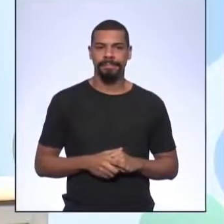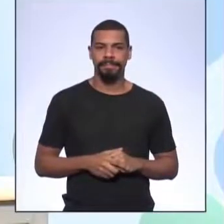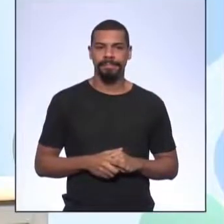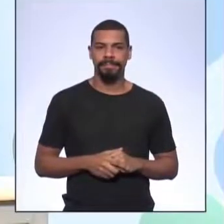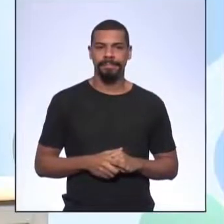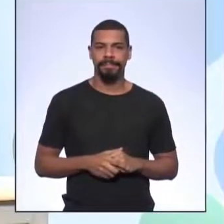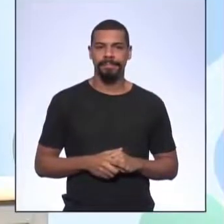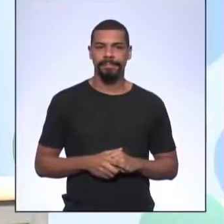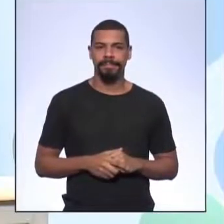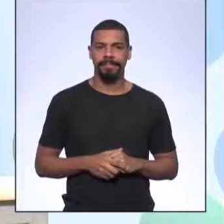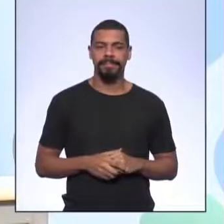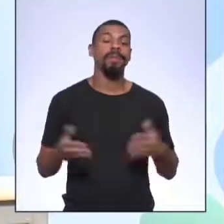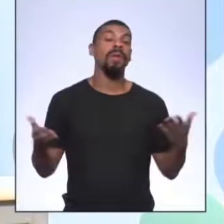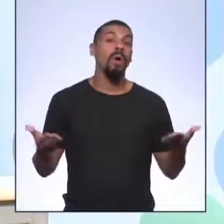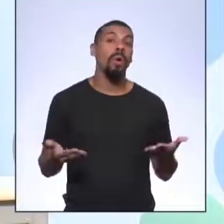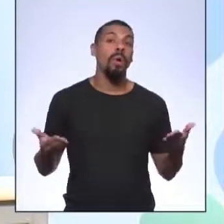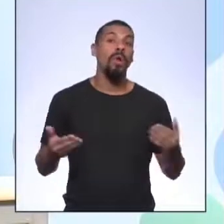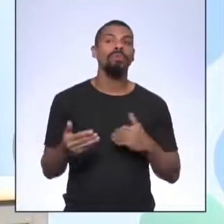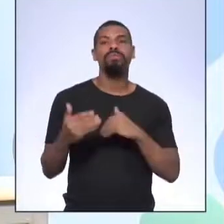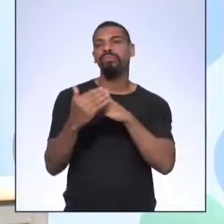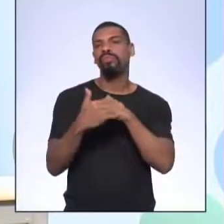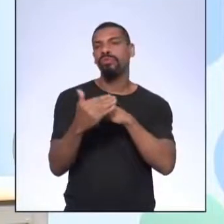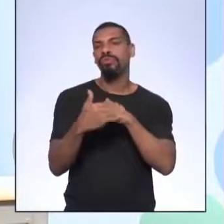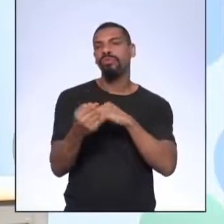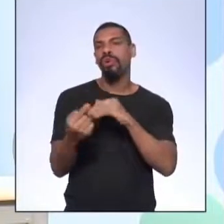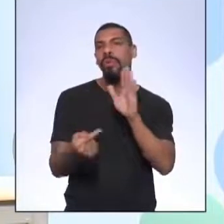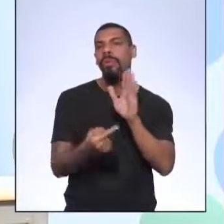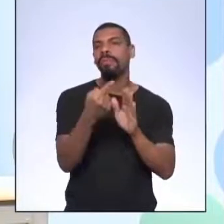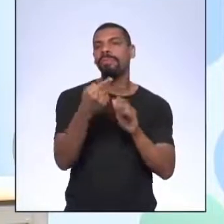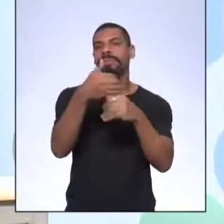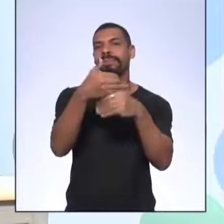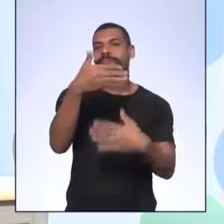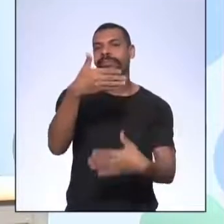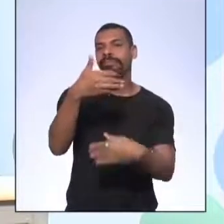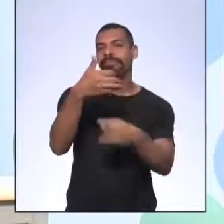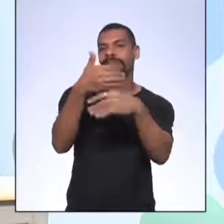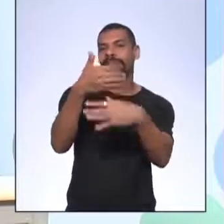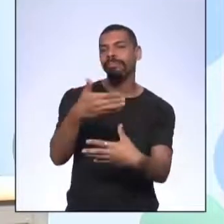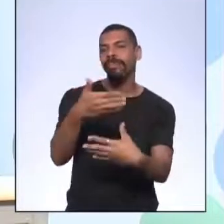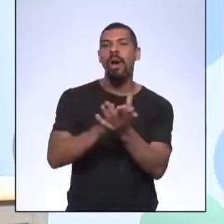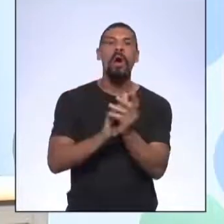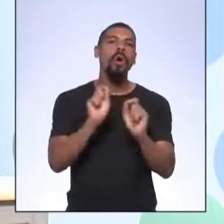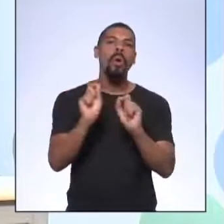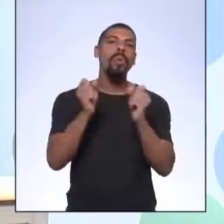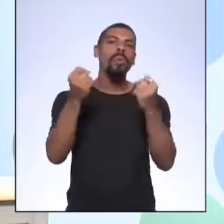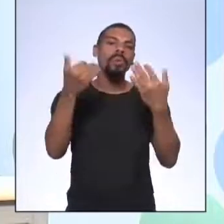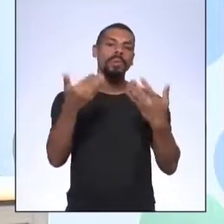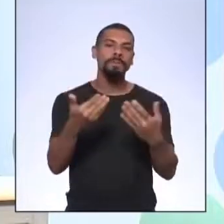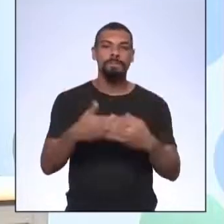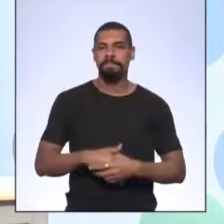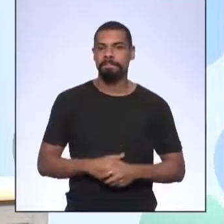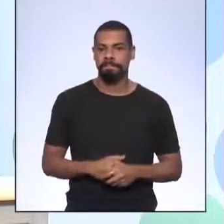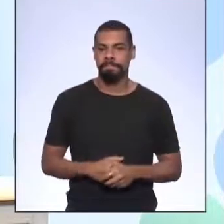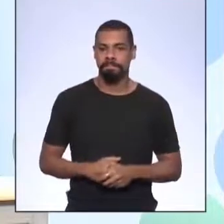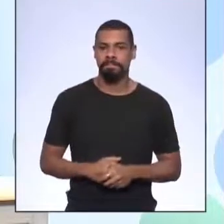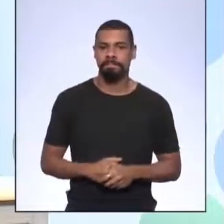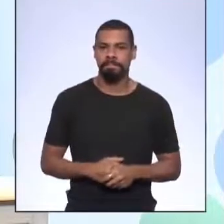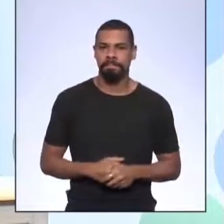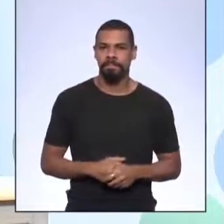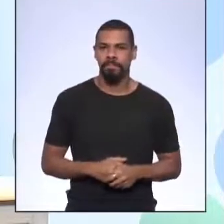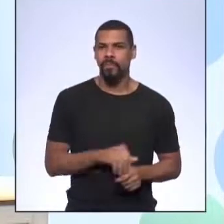só agora então gente eu vou chamar o nosso primeiro chat para que a gente conversa um pouquinho sobre isso que a gente tá vendo até agora tá